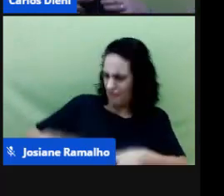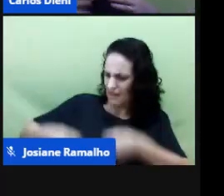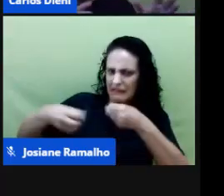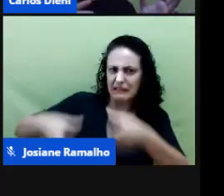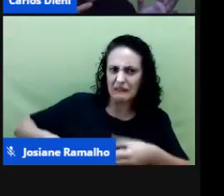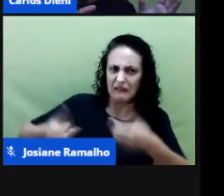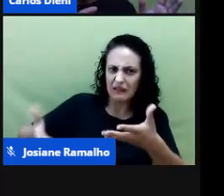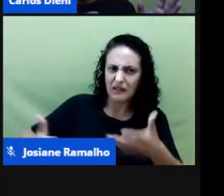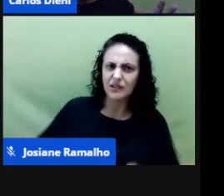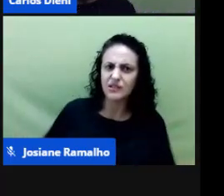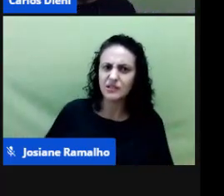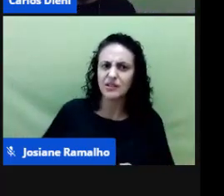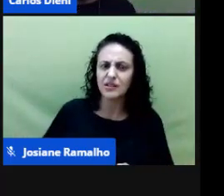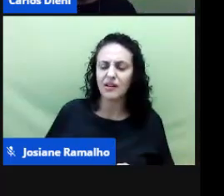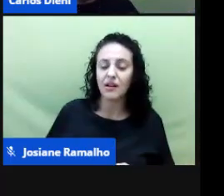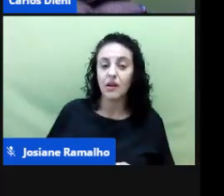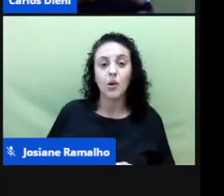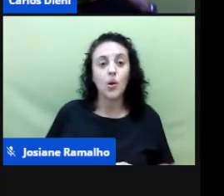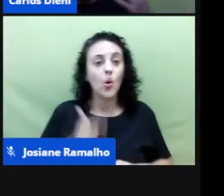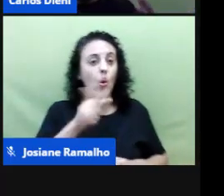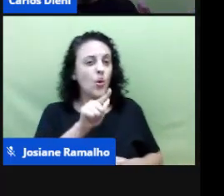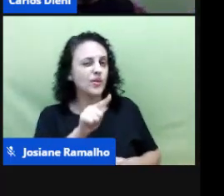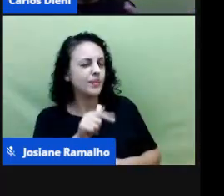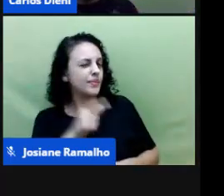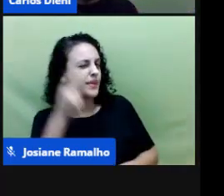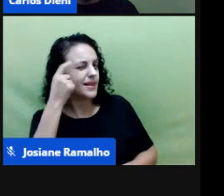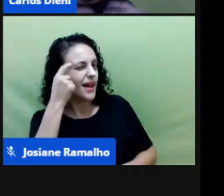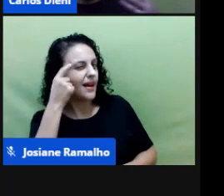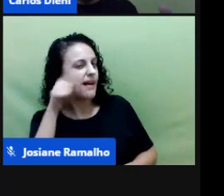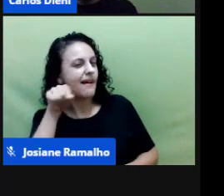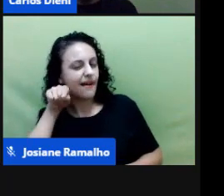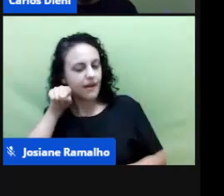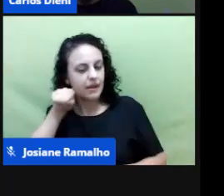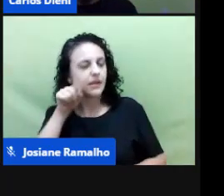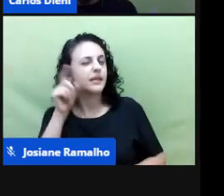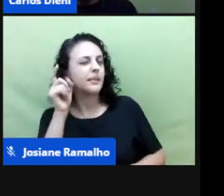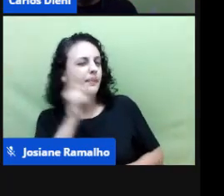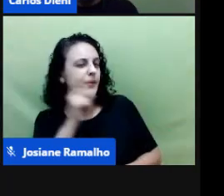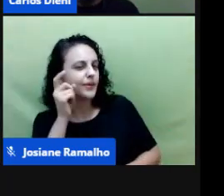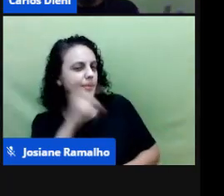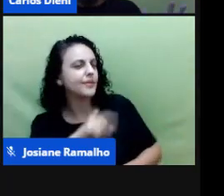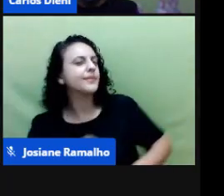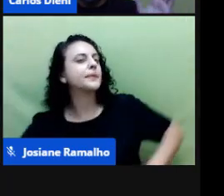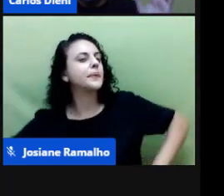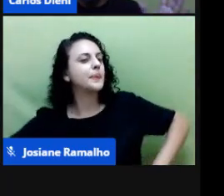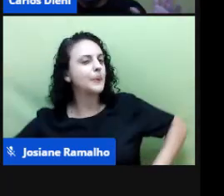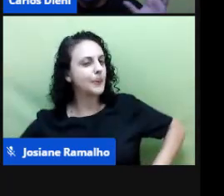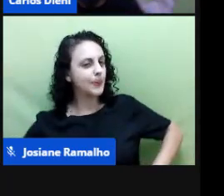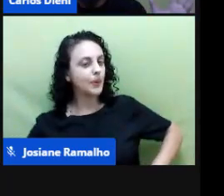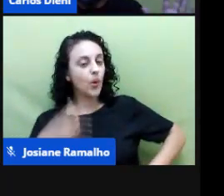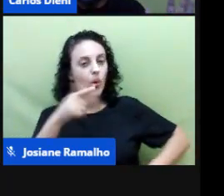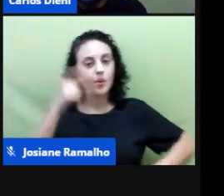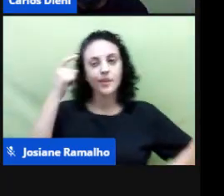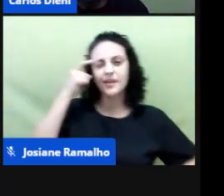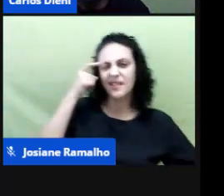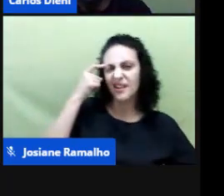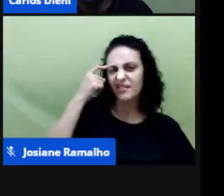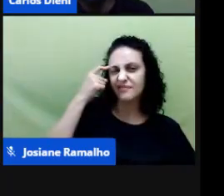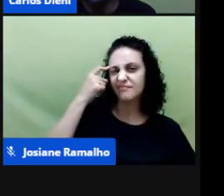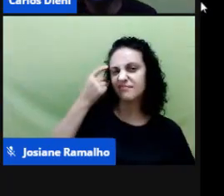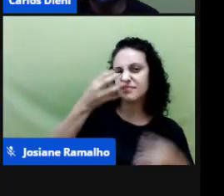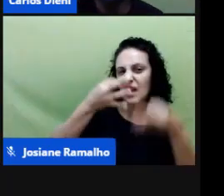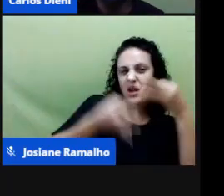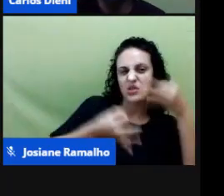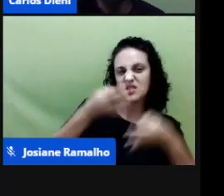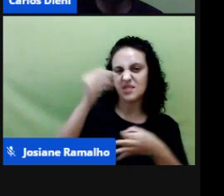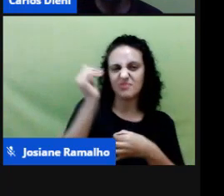o juiz está fazendo pouco caso, uns vão achar que a justiça brasileira é injusta, e cada um vai